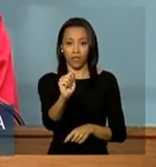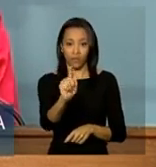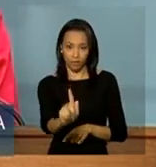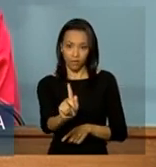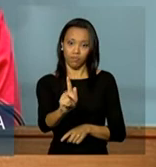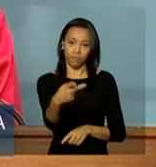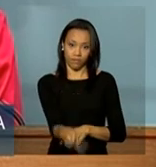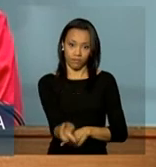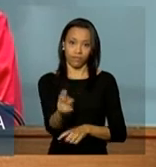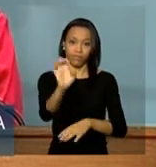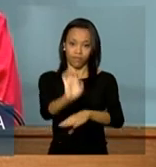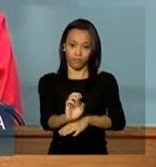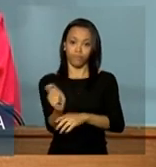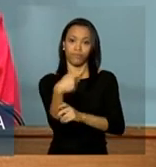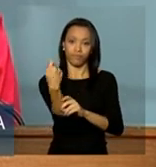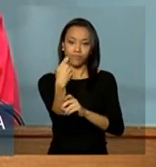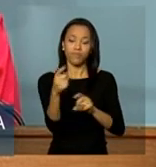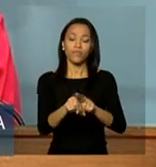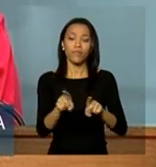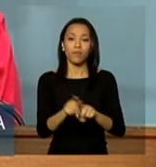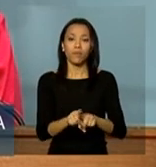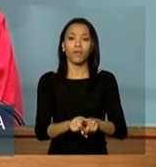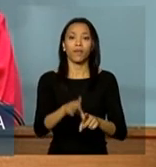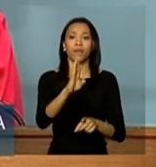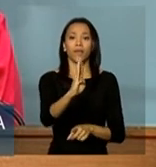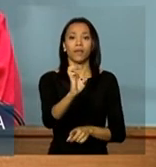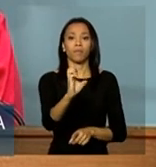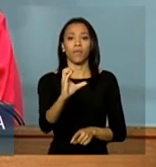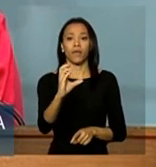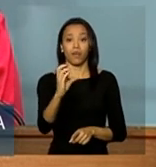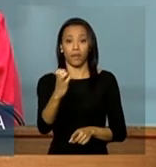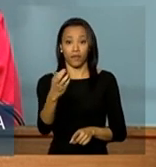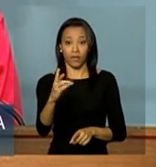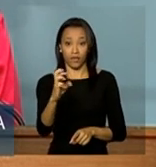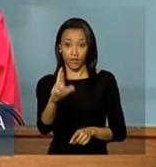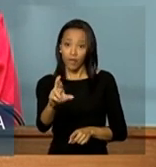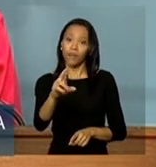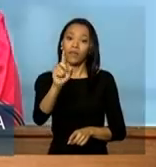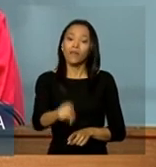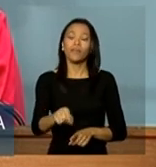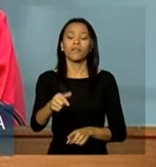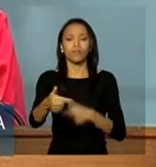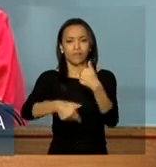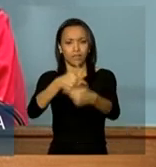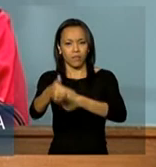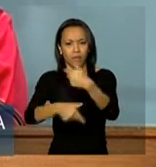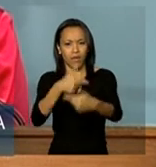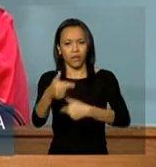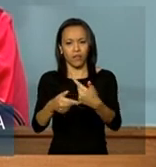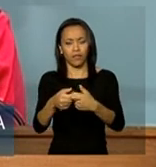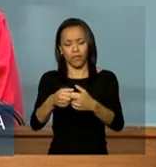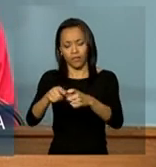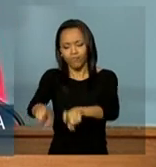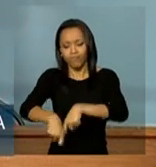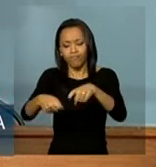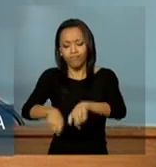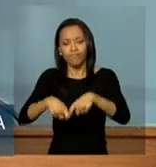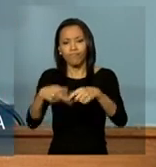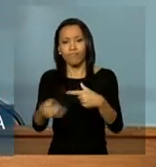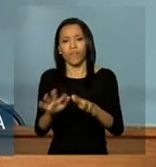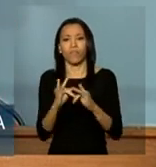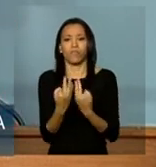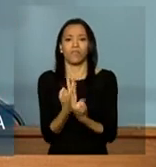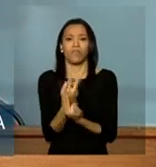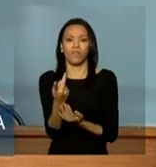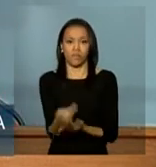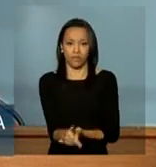Cumprimentar a Cleonice Beck, coordenadora da Federação dos Trabalhadores da Agricultura Familiar, a FETRAF, do Rio Grande do